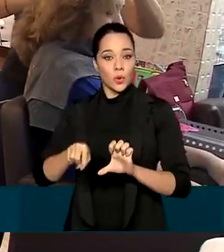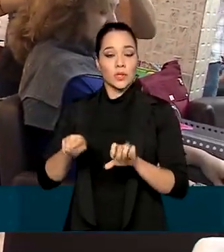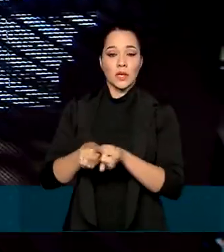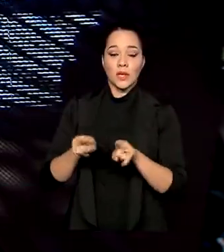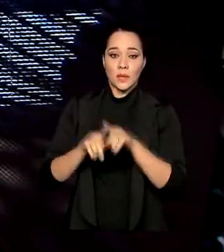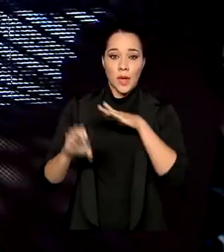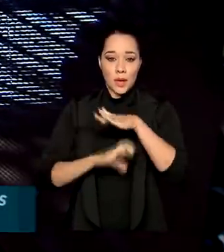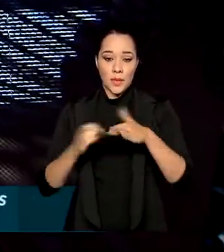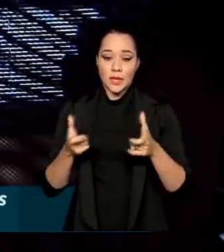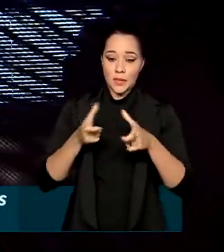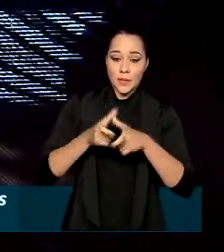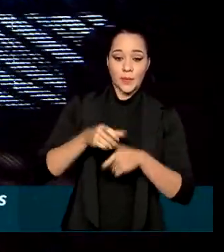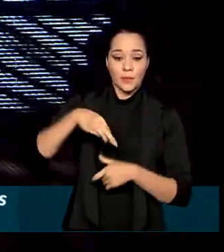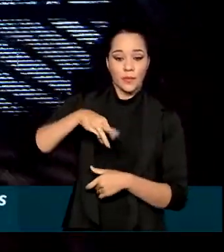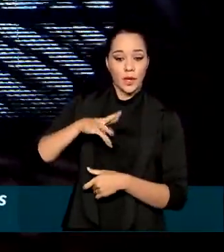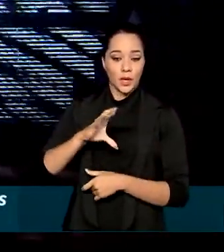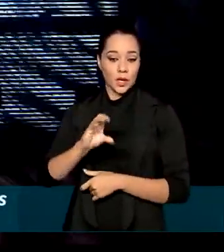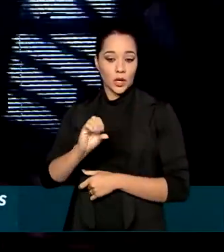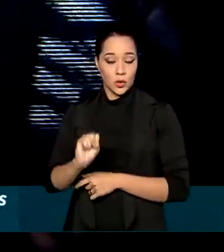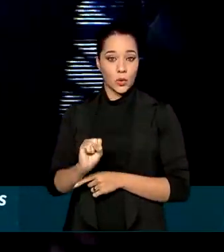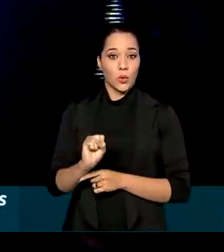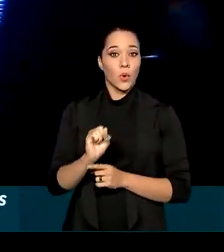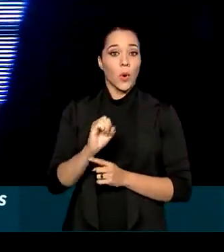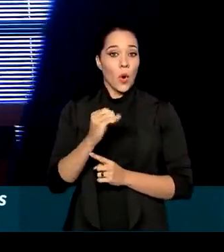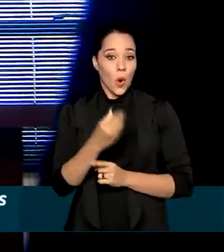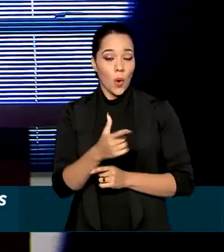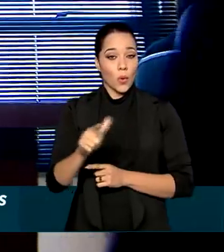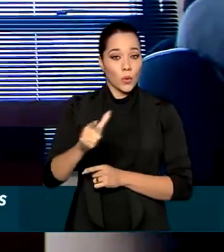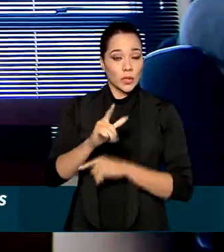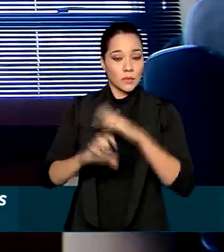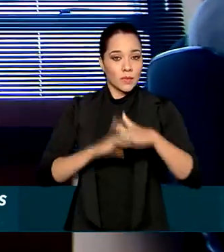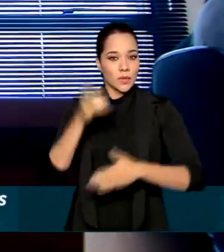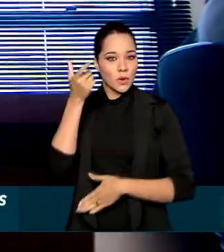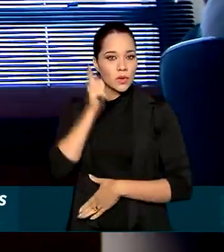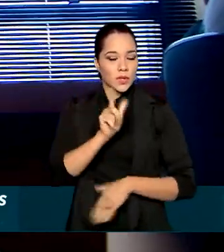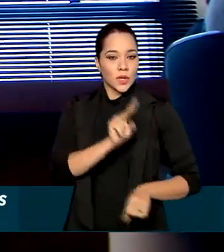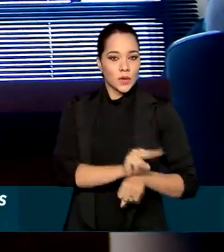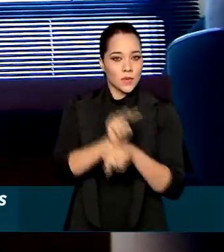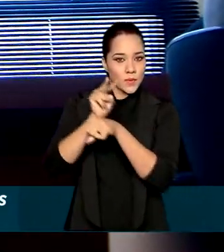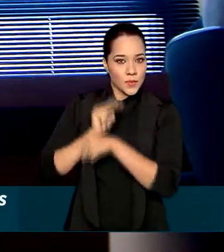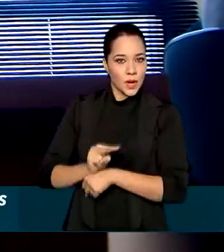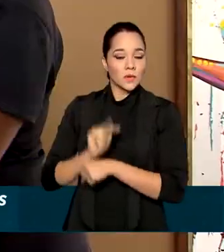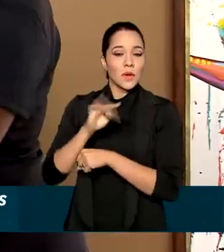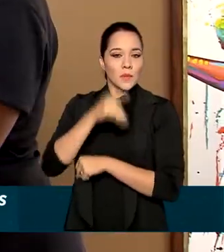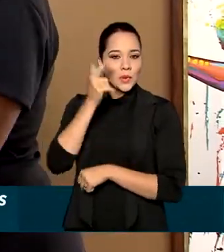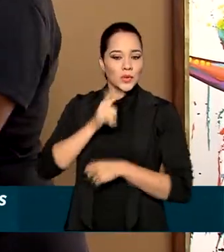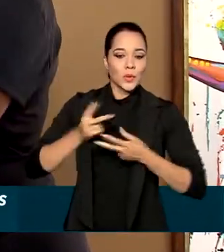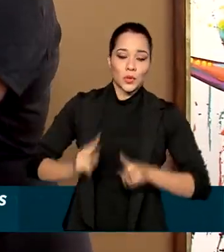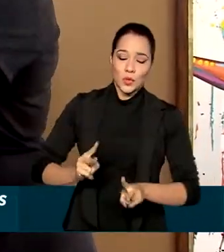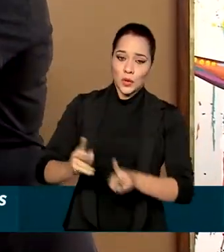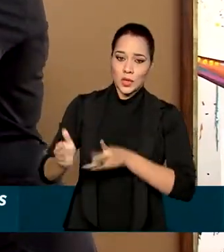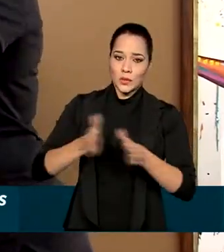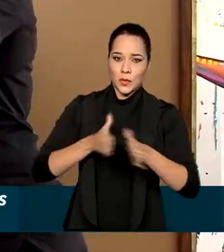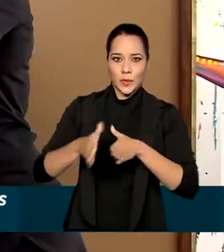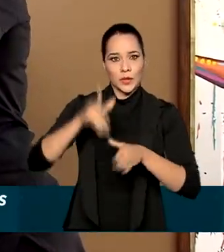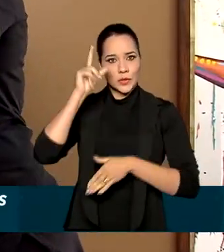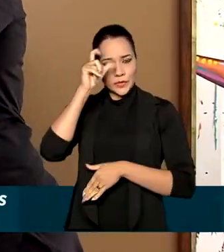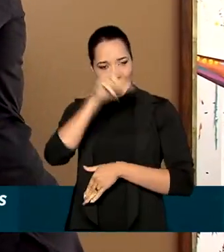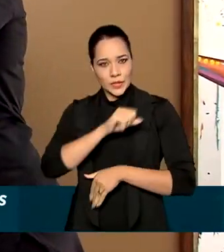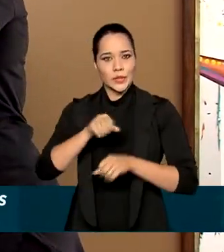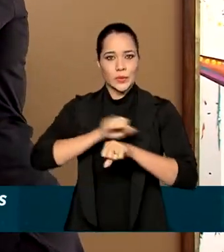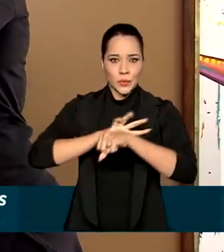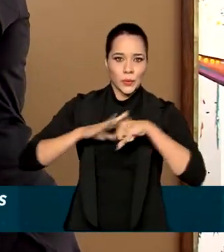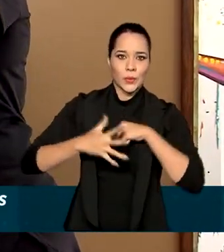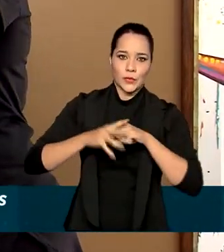microempresas ou empresas de pequeno porte possam conseguir crédito para tocar o negócio durante a crise provocada